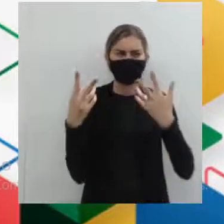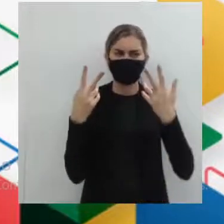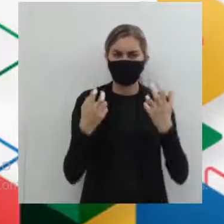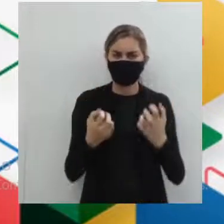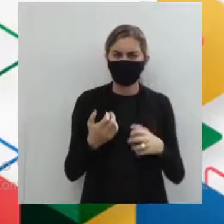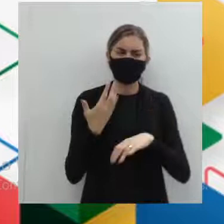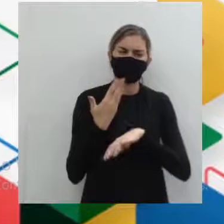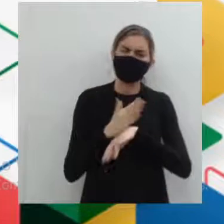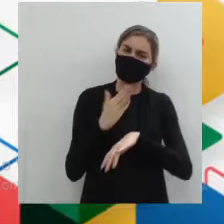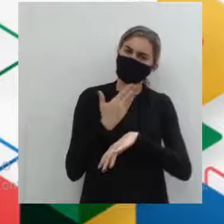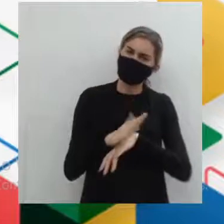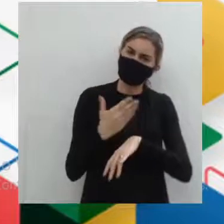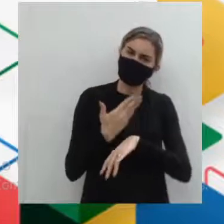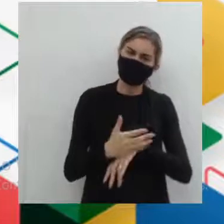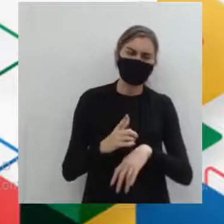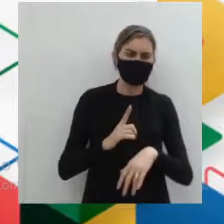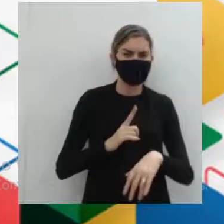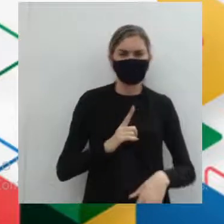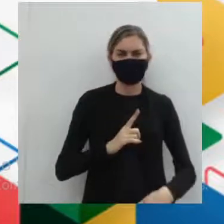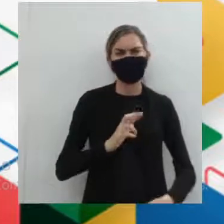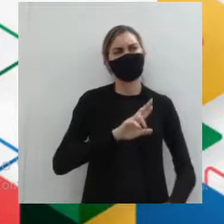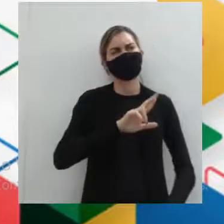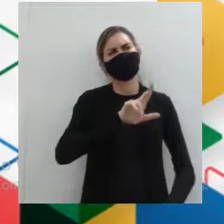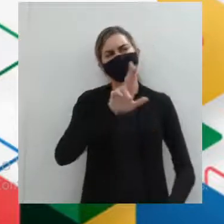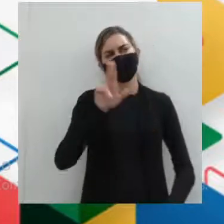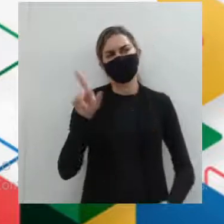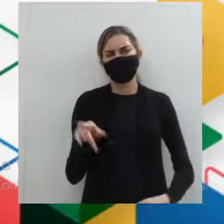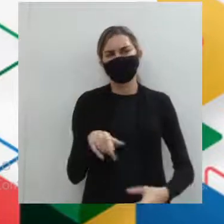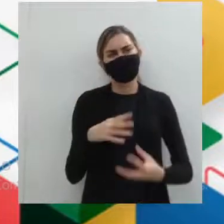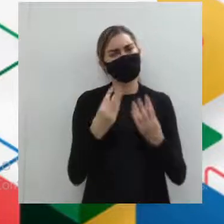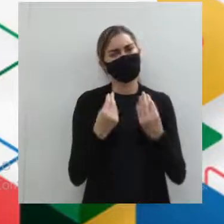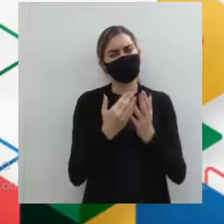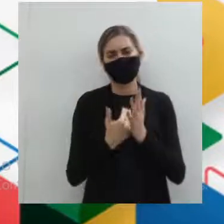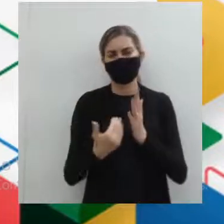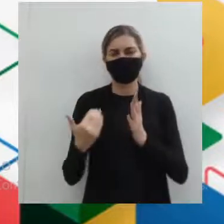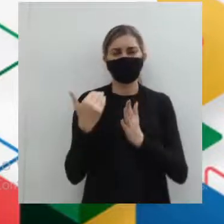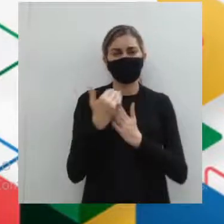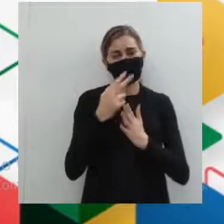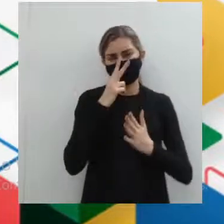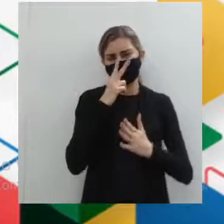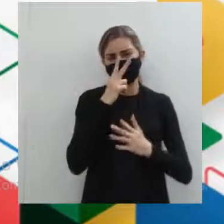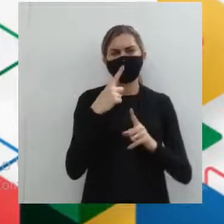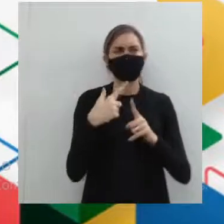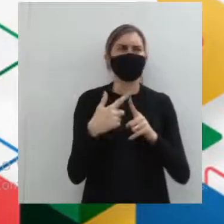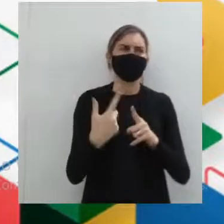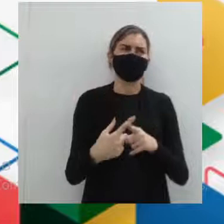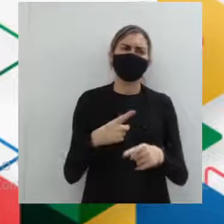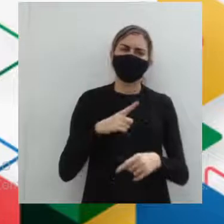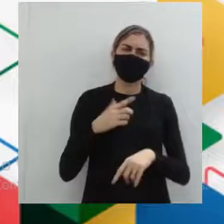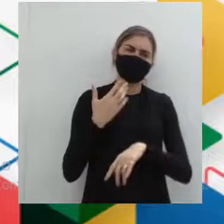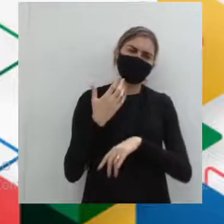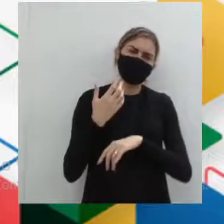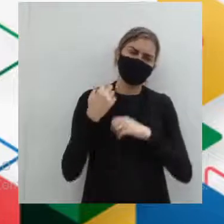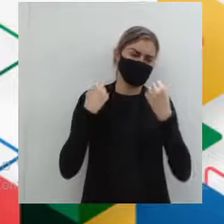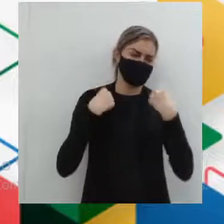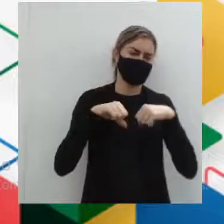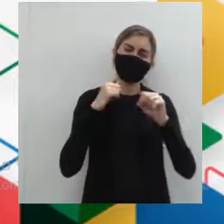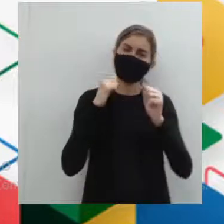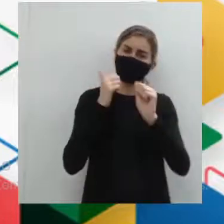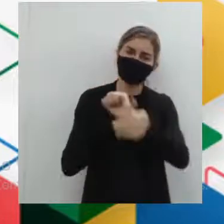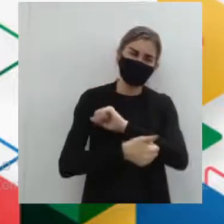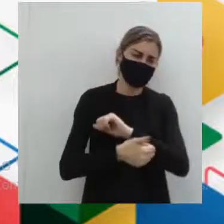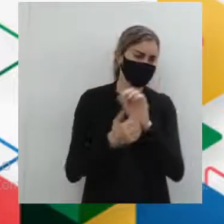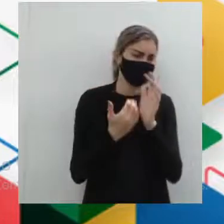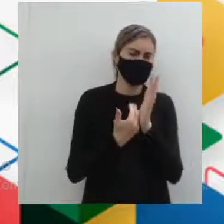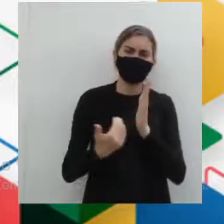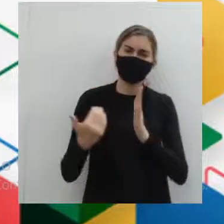no treinamento há uma gama de treinamento muito mais intenso, porque a intenção do esporte é cada vez mais